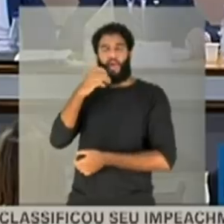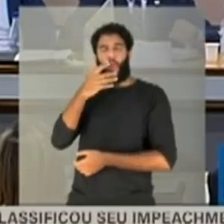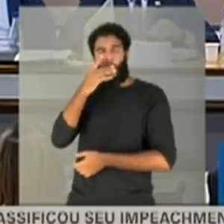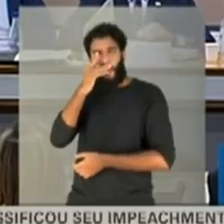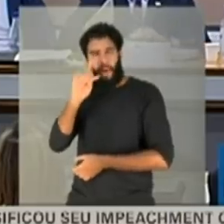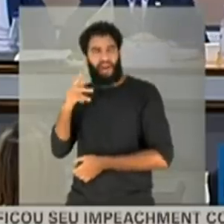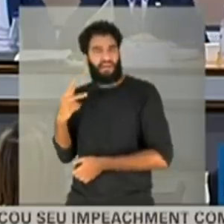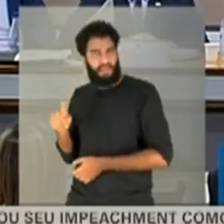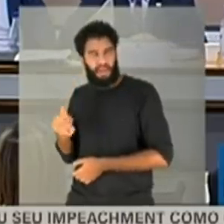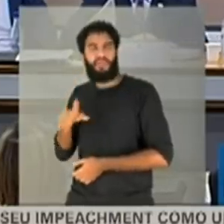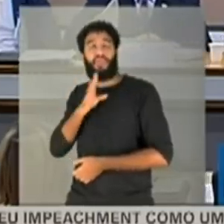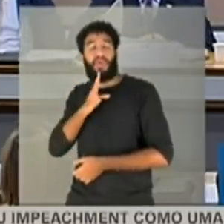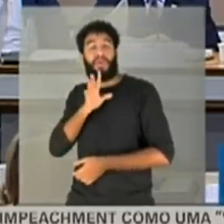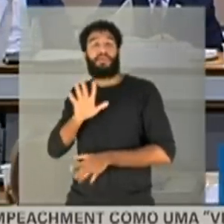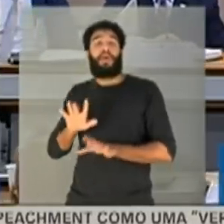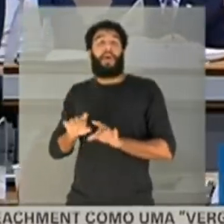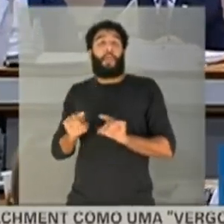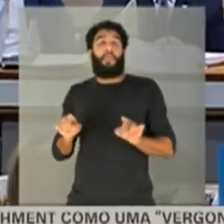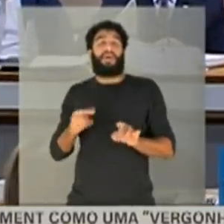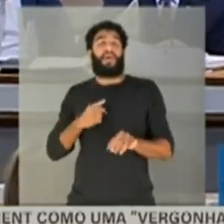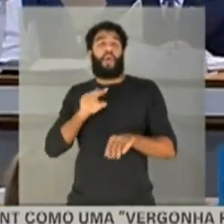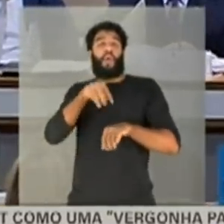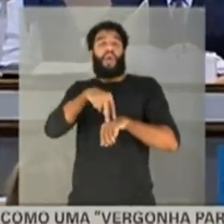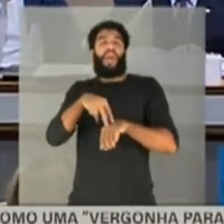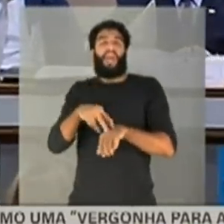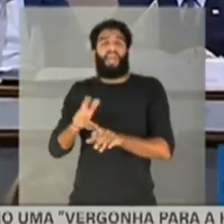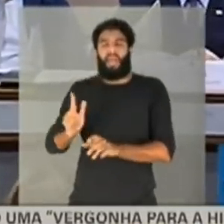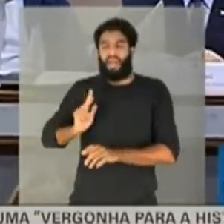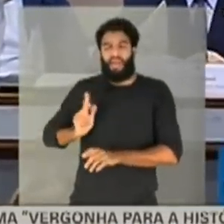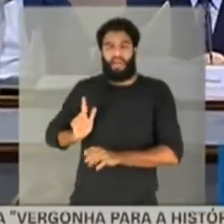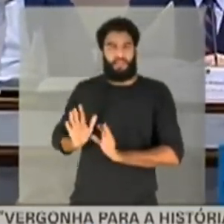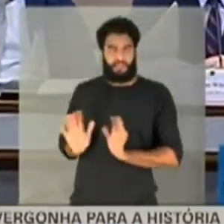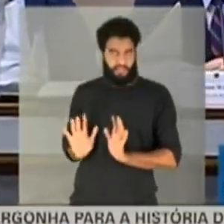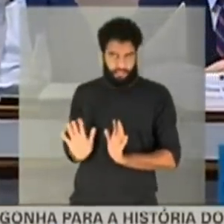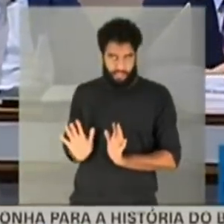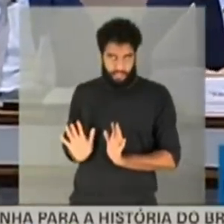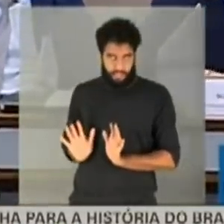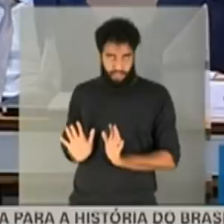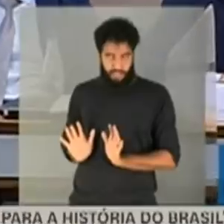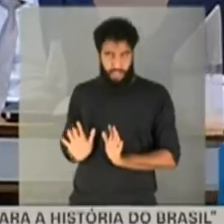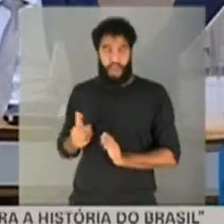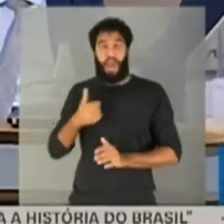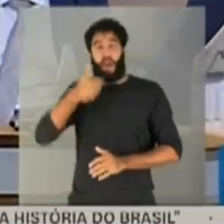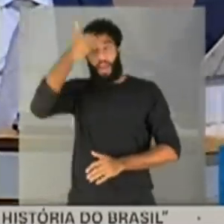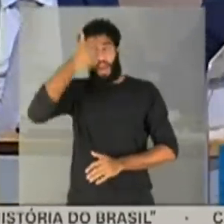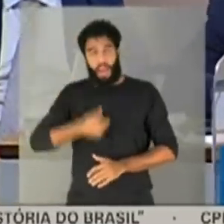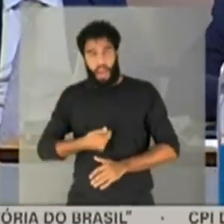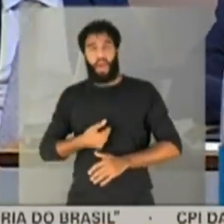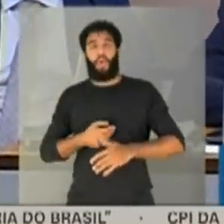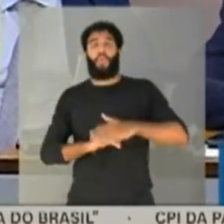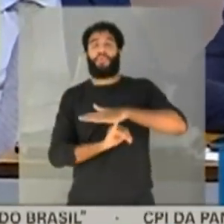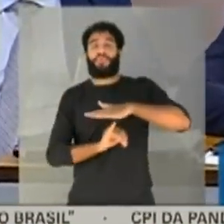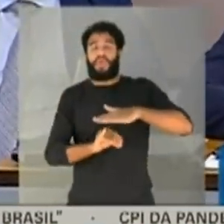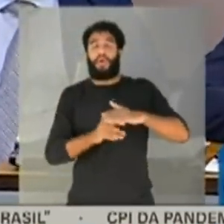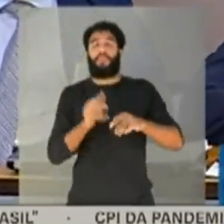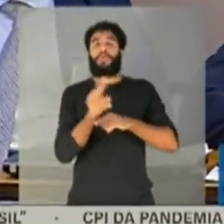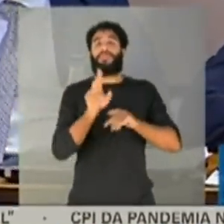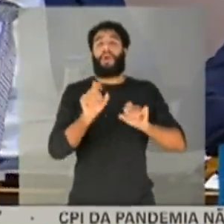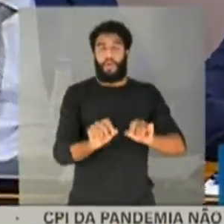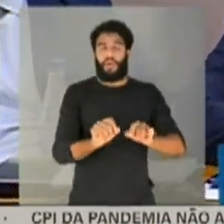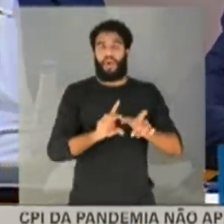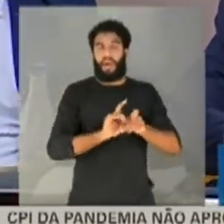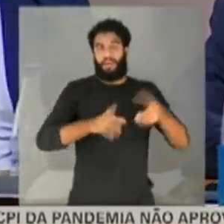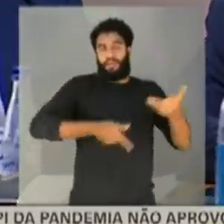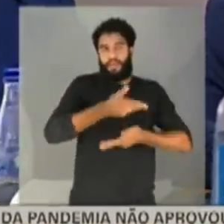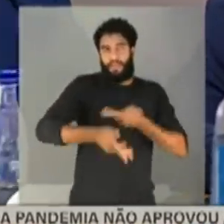E a minha questão aqui não é pessoal. Minha questão é institucional em defesa da democracia. Oh, que lindo